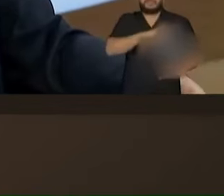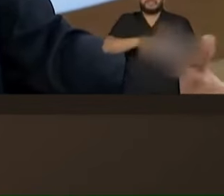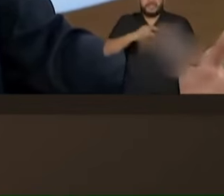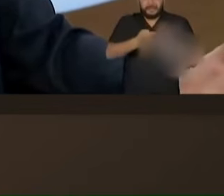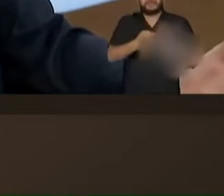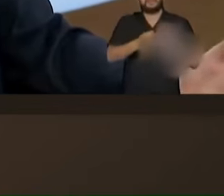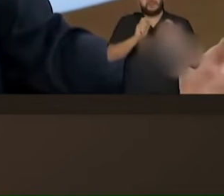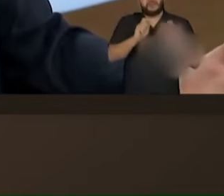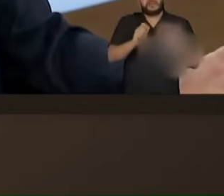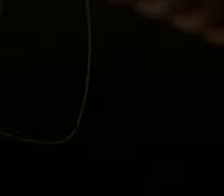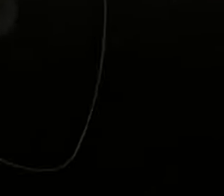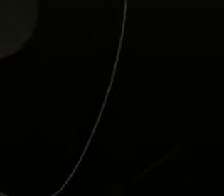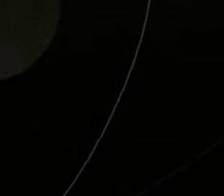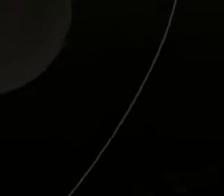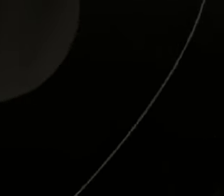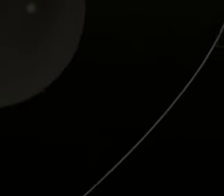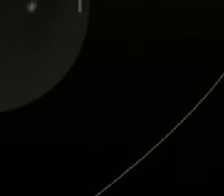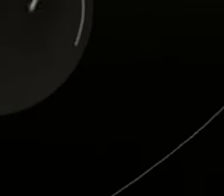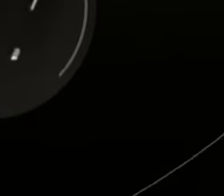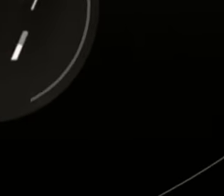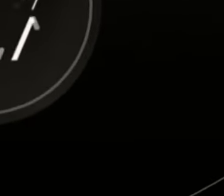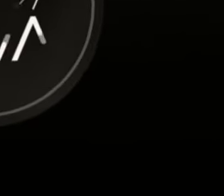ré no século 21 e